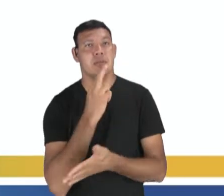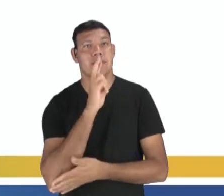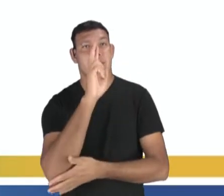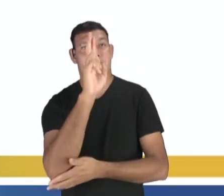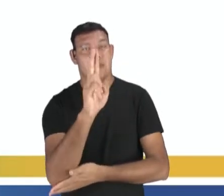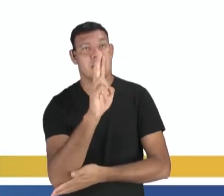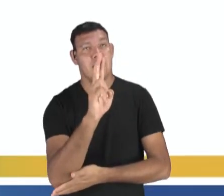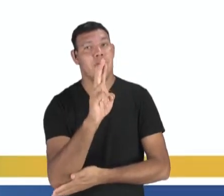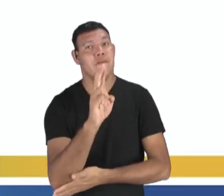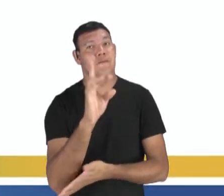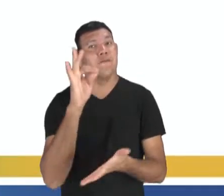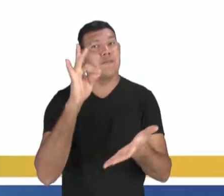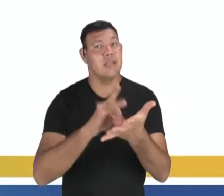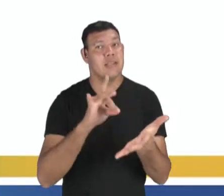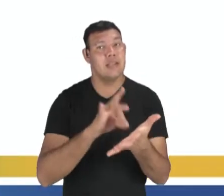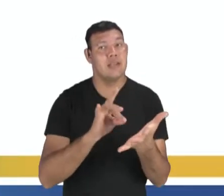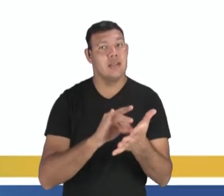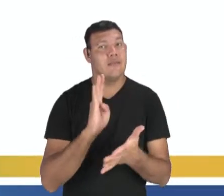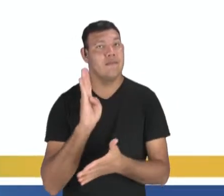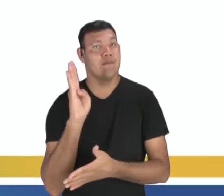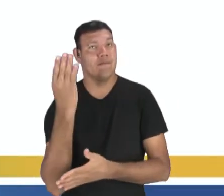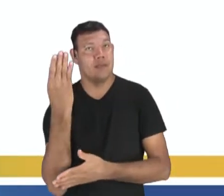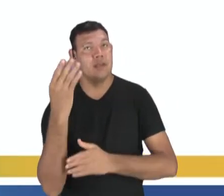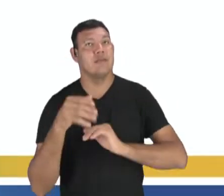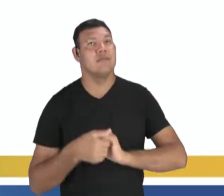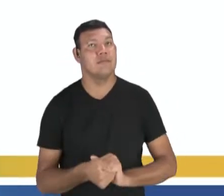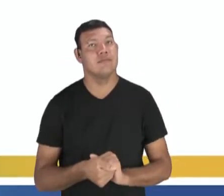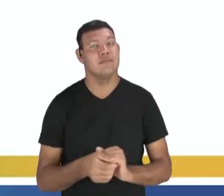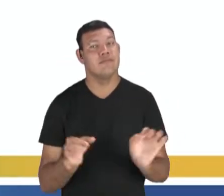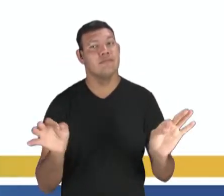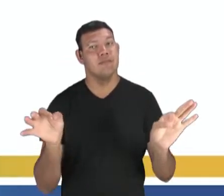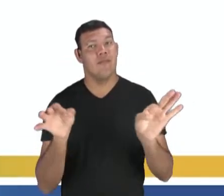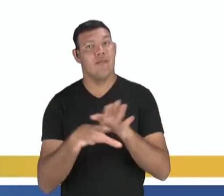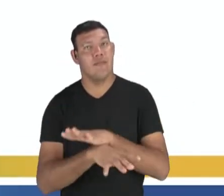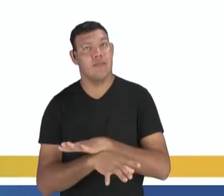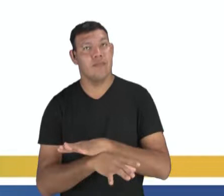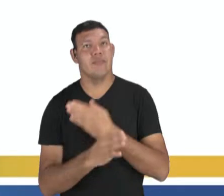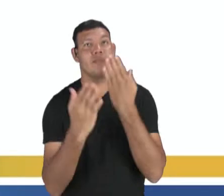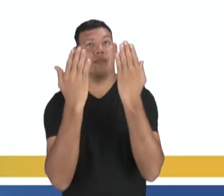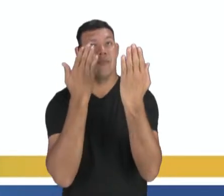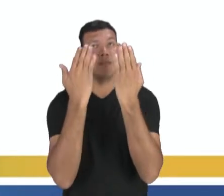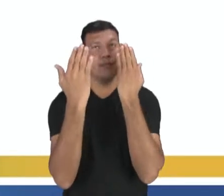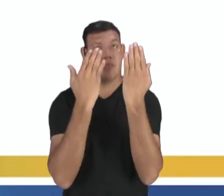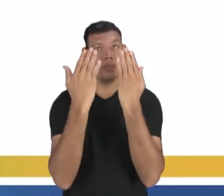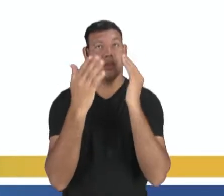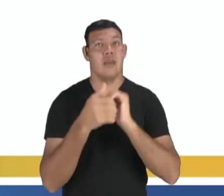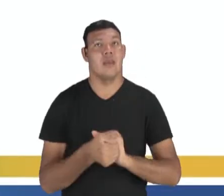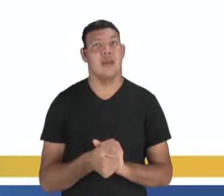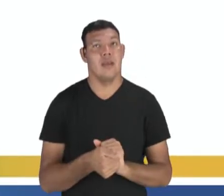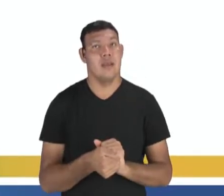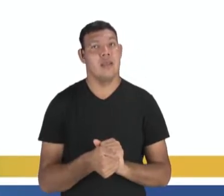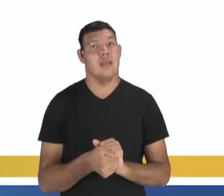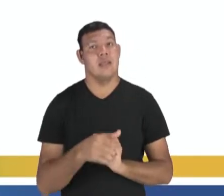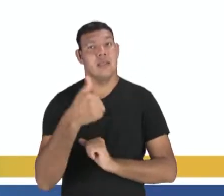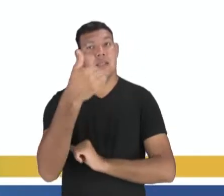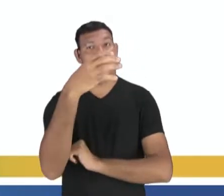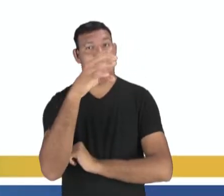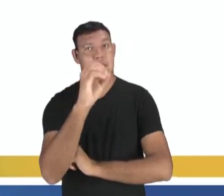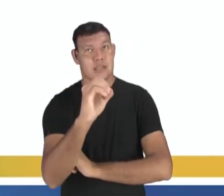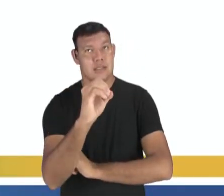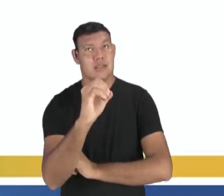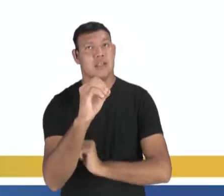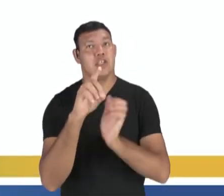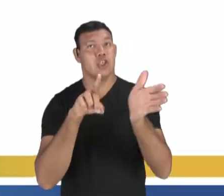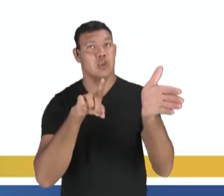ser verdadeiras ou falsas e terminar quando psicóloga fizer a décima